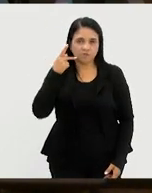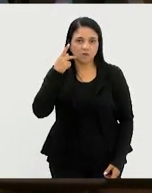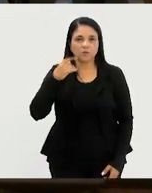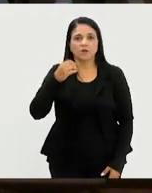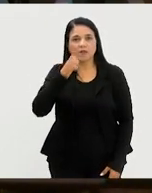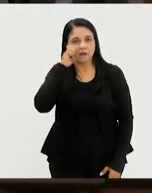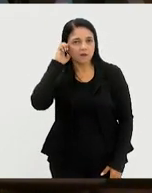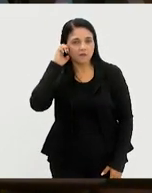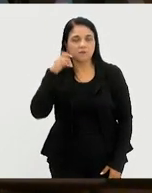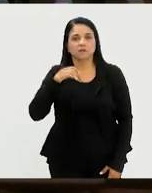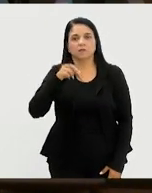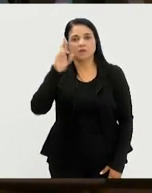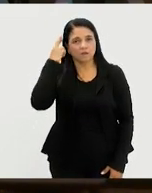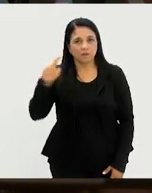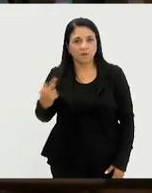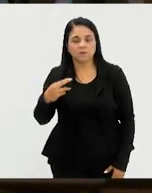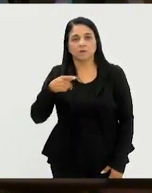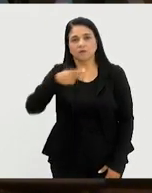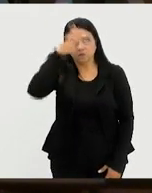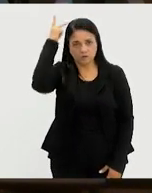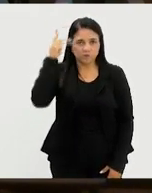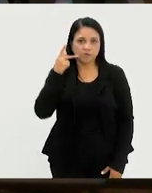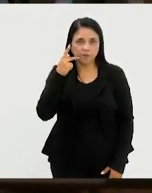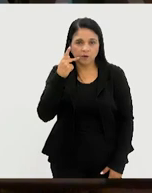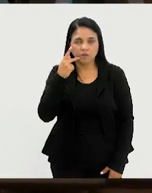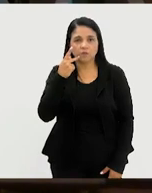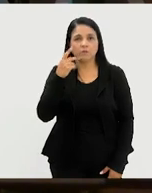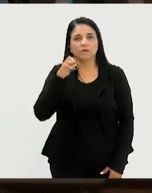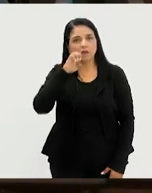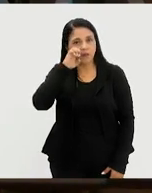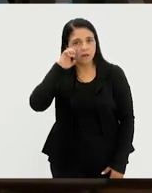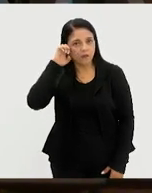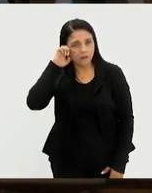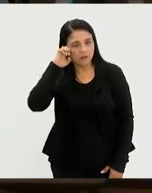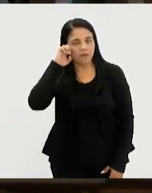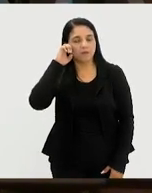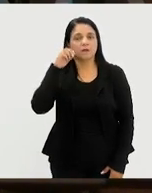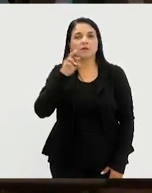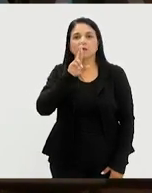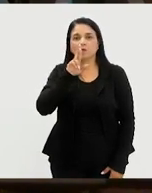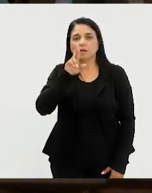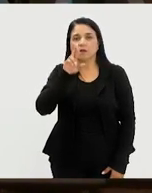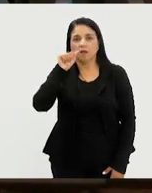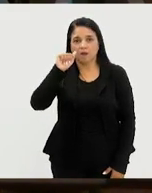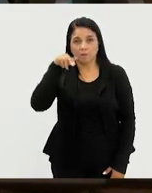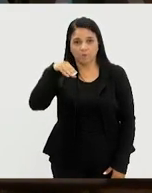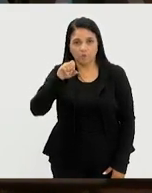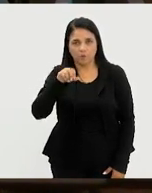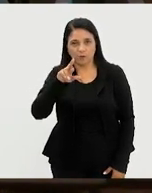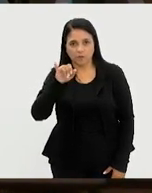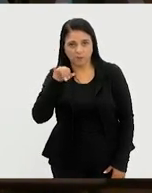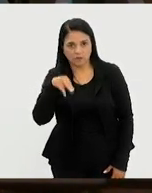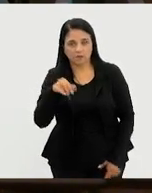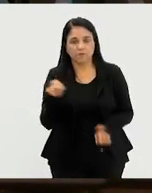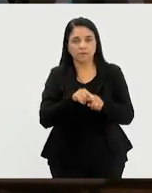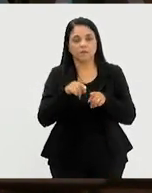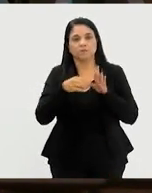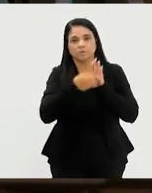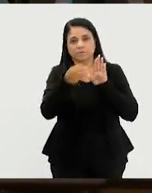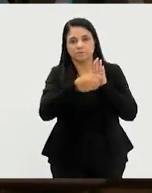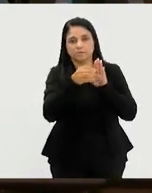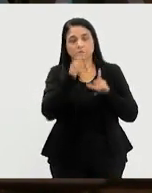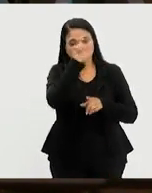Souza luí Paulo Élica taqu moto Luís Paulo Rodrigo Amorin pendente de pareceres das comissões da pessoa com